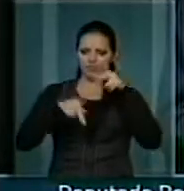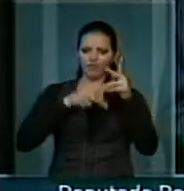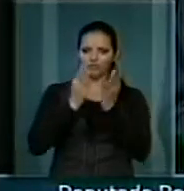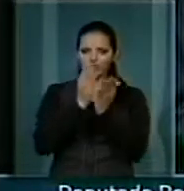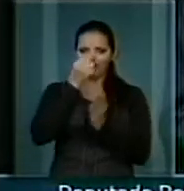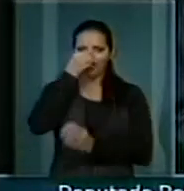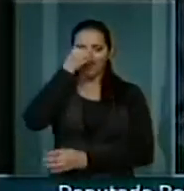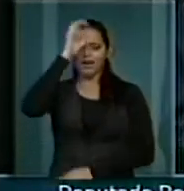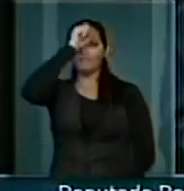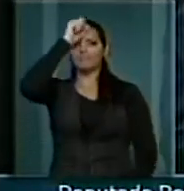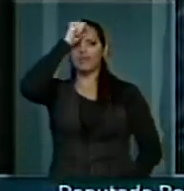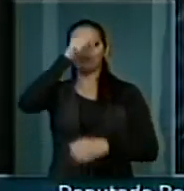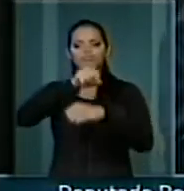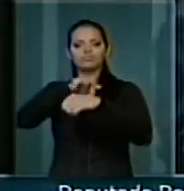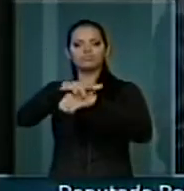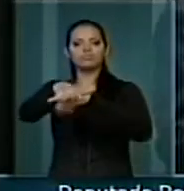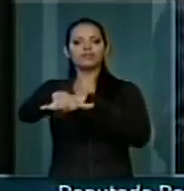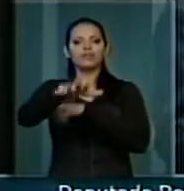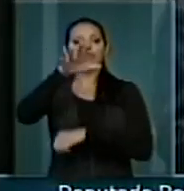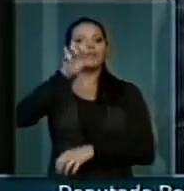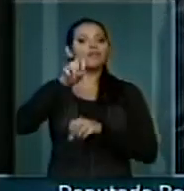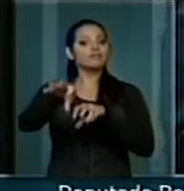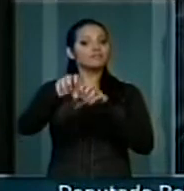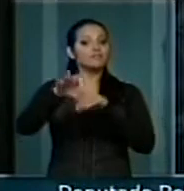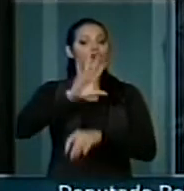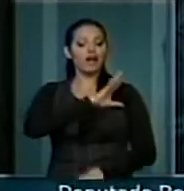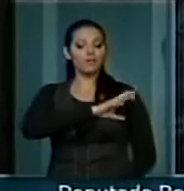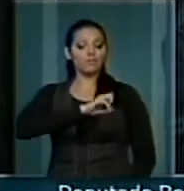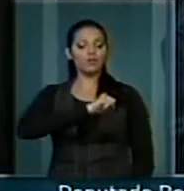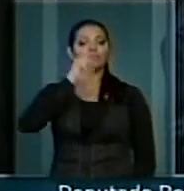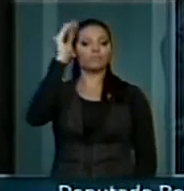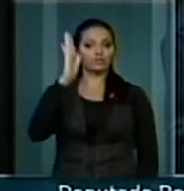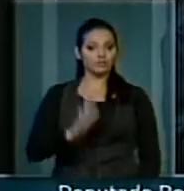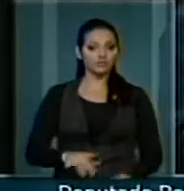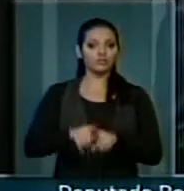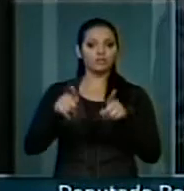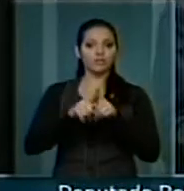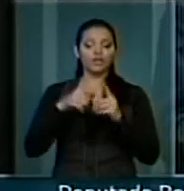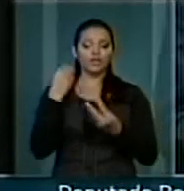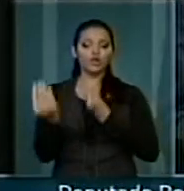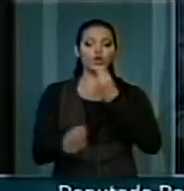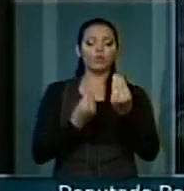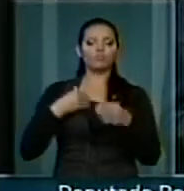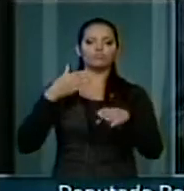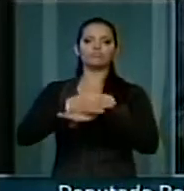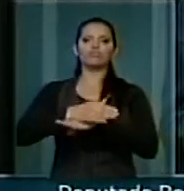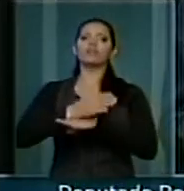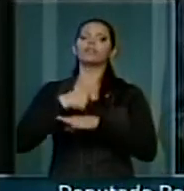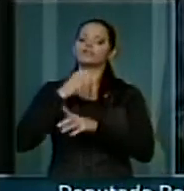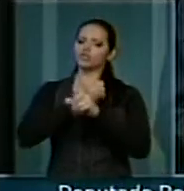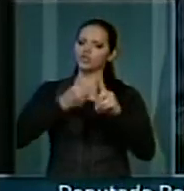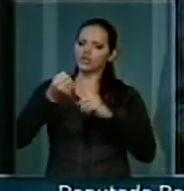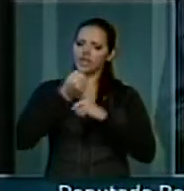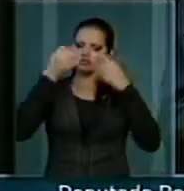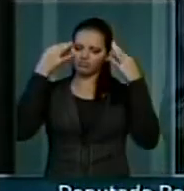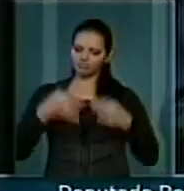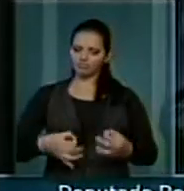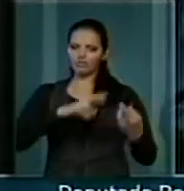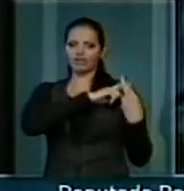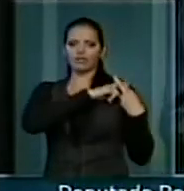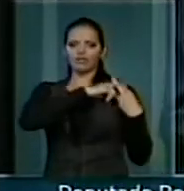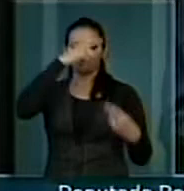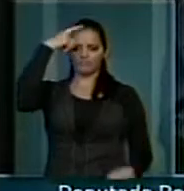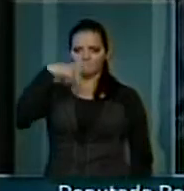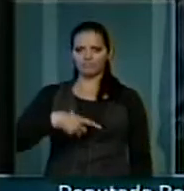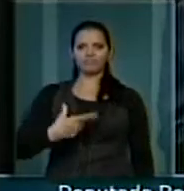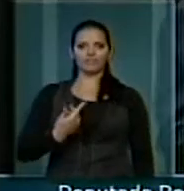que aprende e ensina o amor à pátria e as ações de cidadania responsável. Ainda assim, mesmo tão